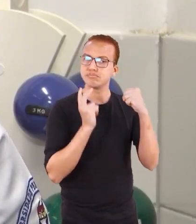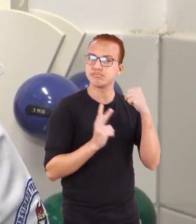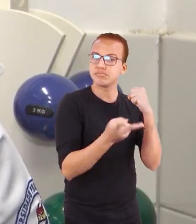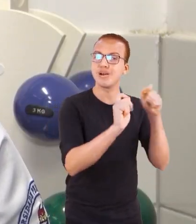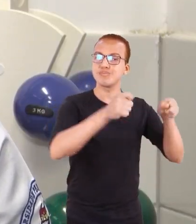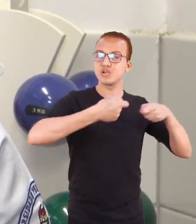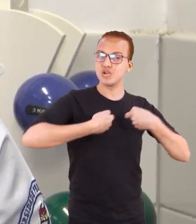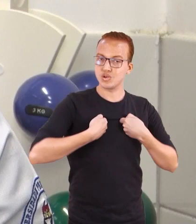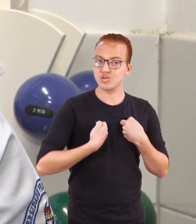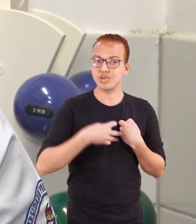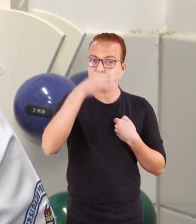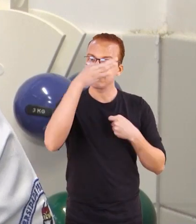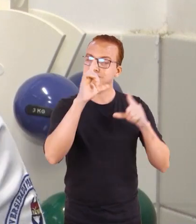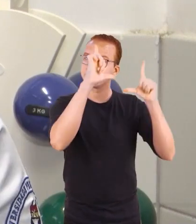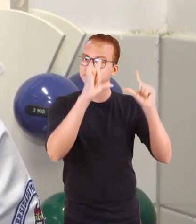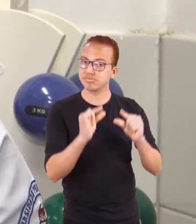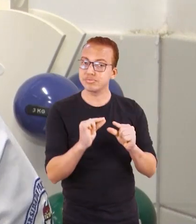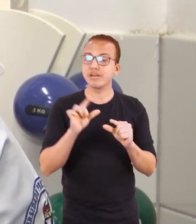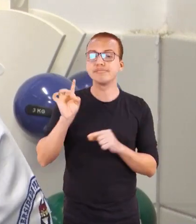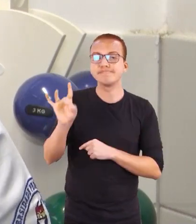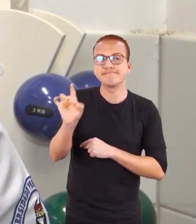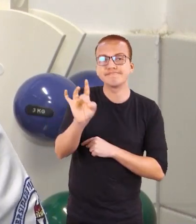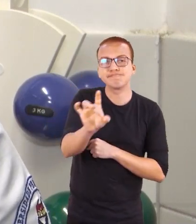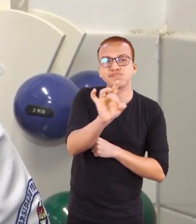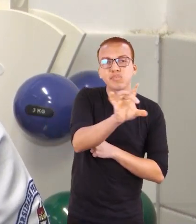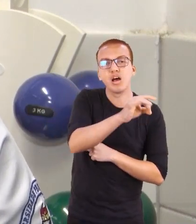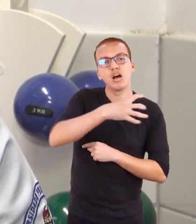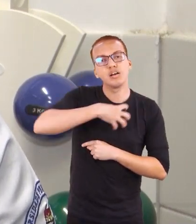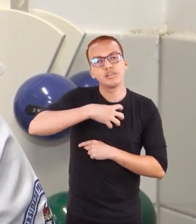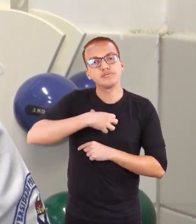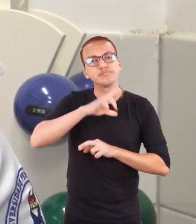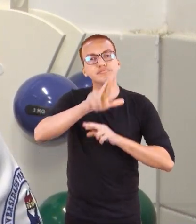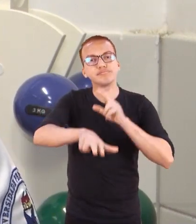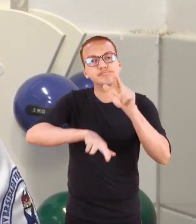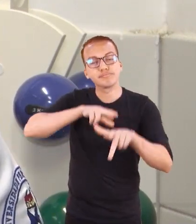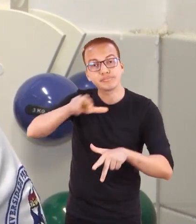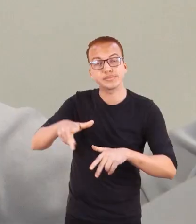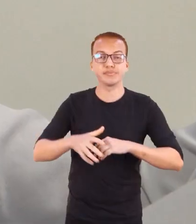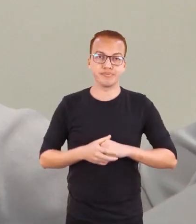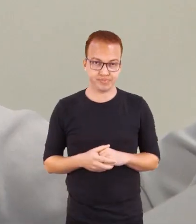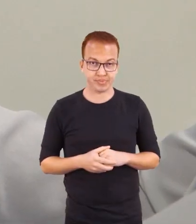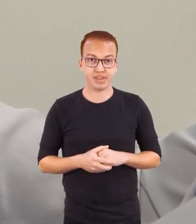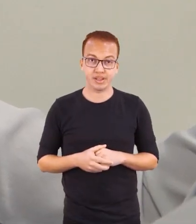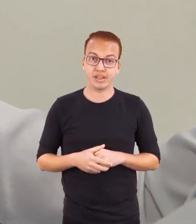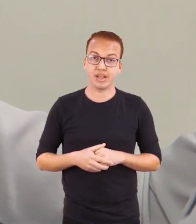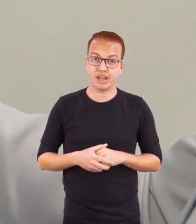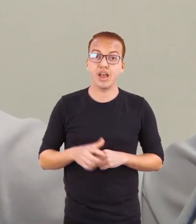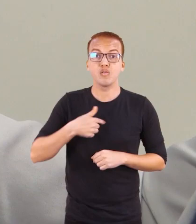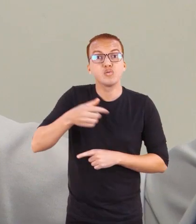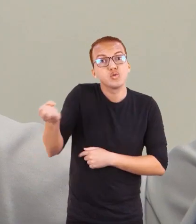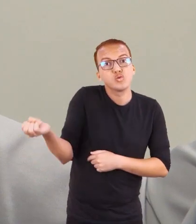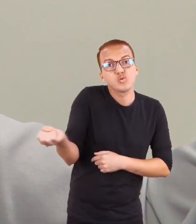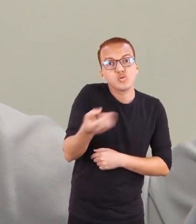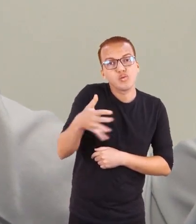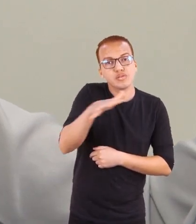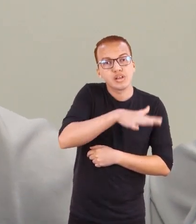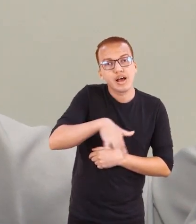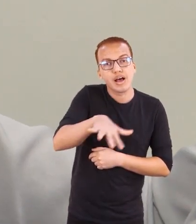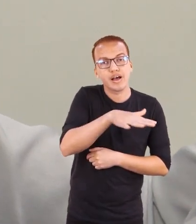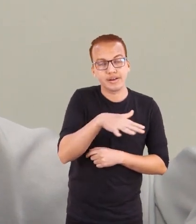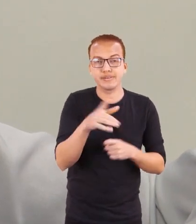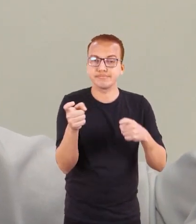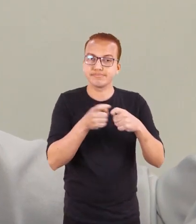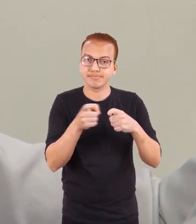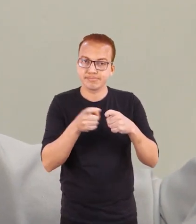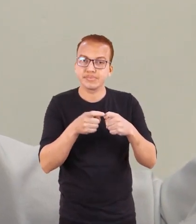para o tratamento da dor. Então, são de diversas formas, cada pessoa ela responde de uma forma. É incomum ainda na prática clínica, principalmente